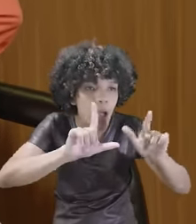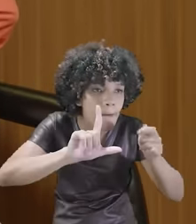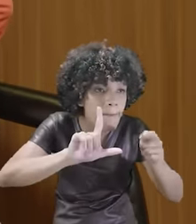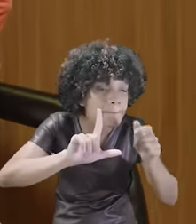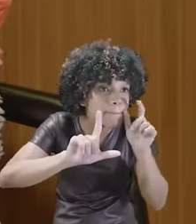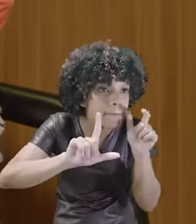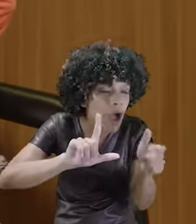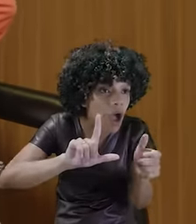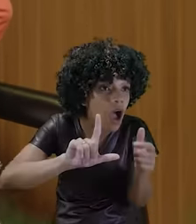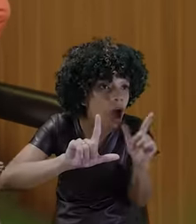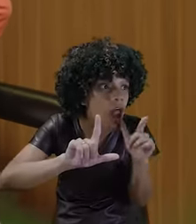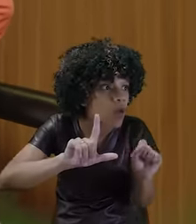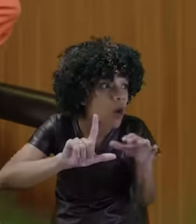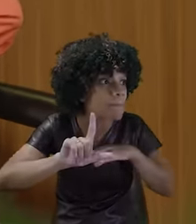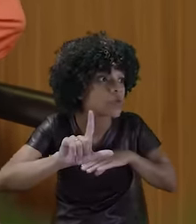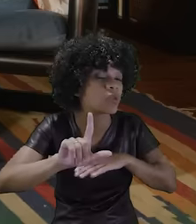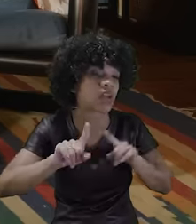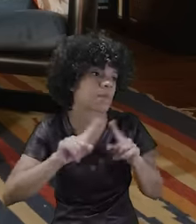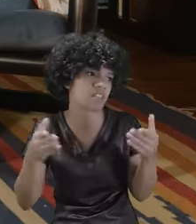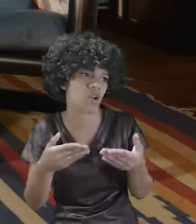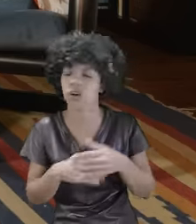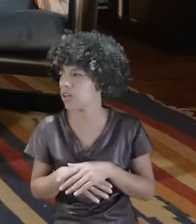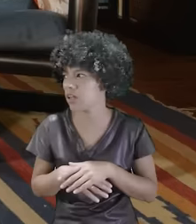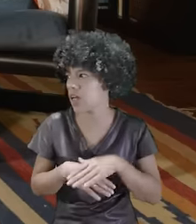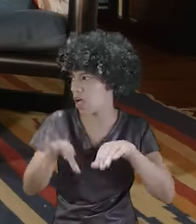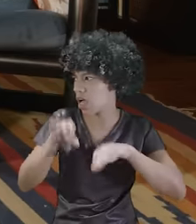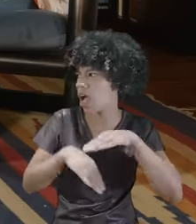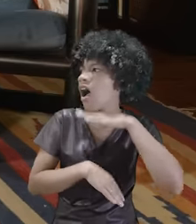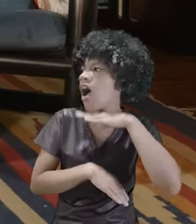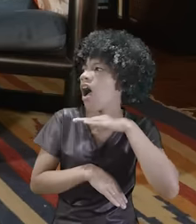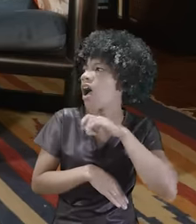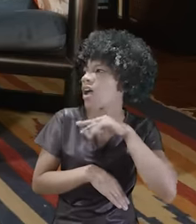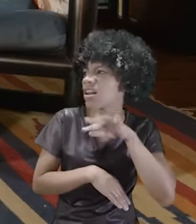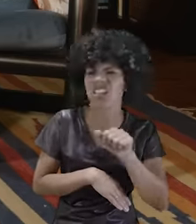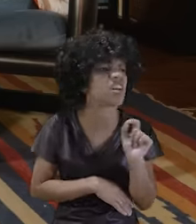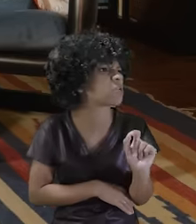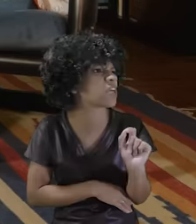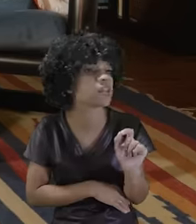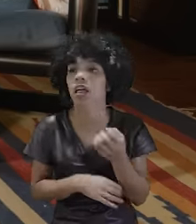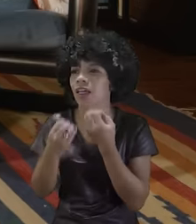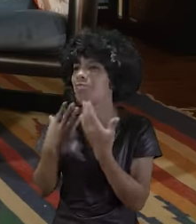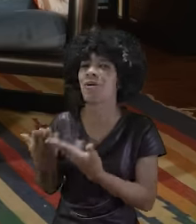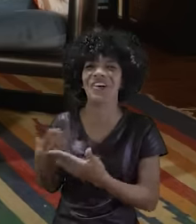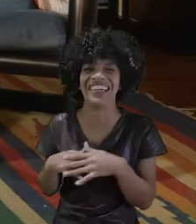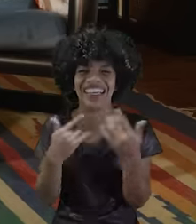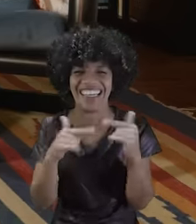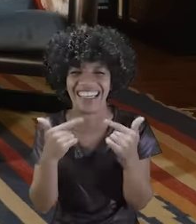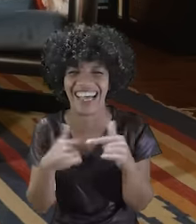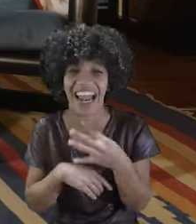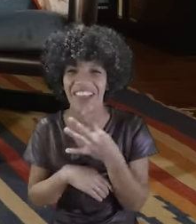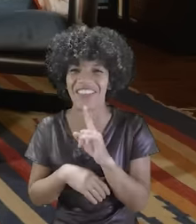escuta o português agora não dá nada a Anitta que isso mas eu não sou neto